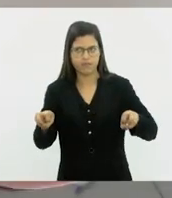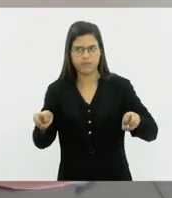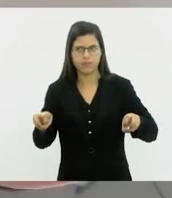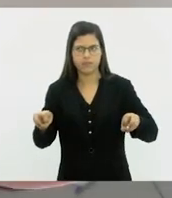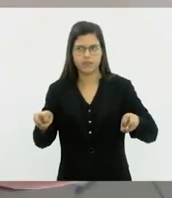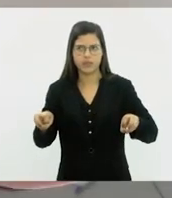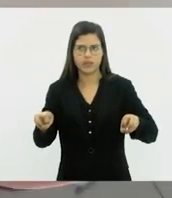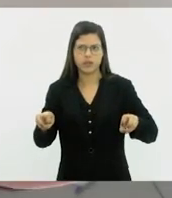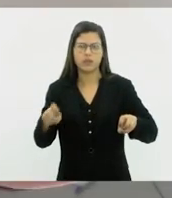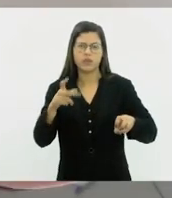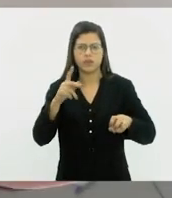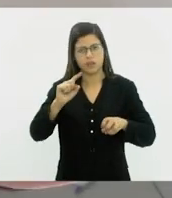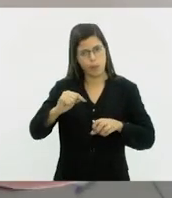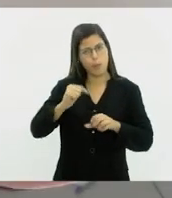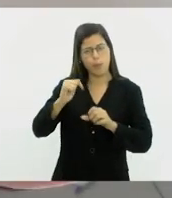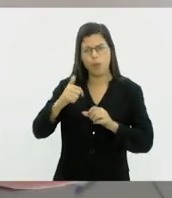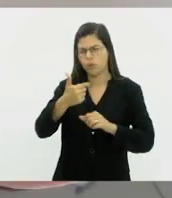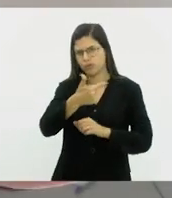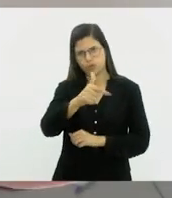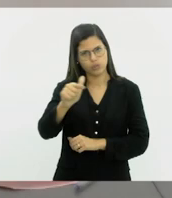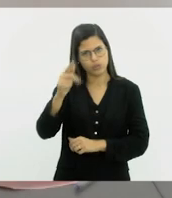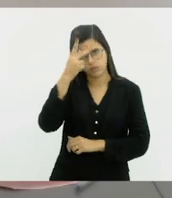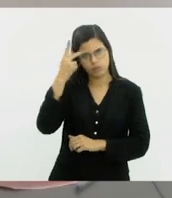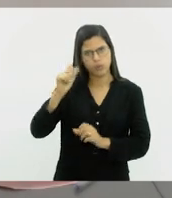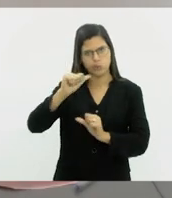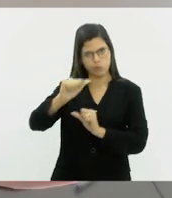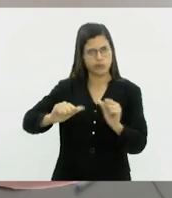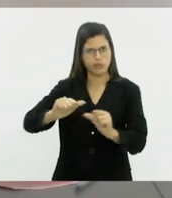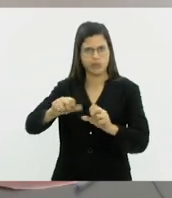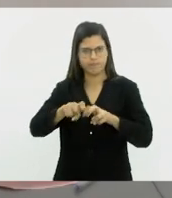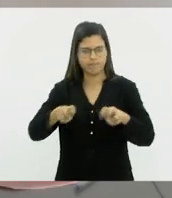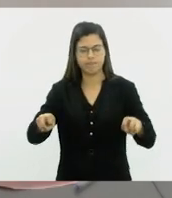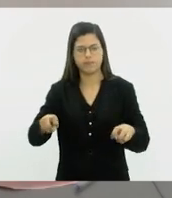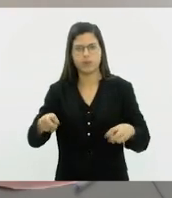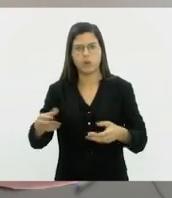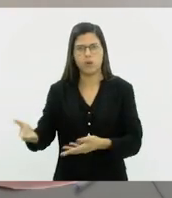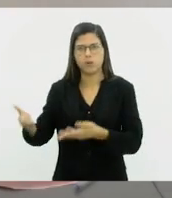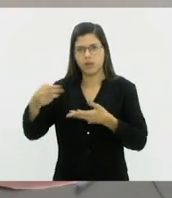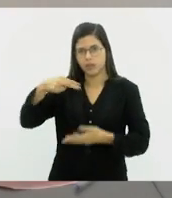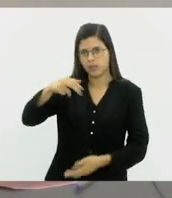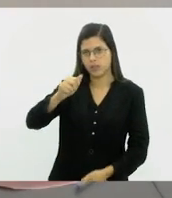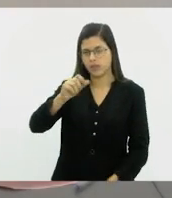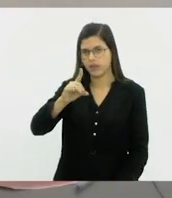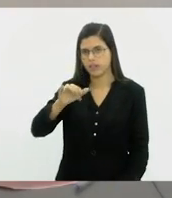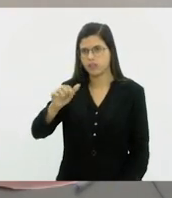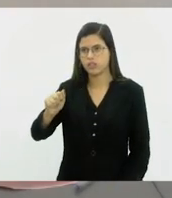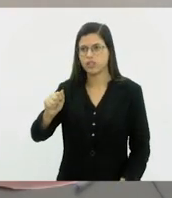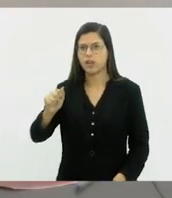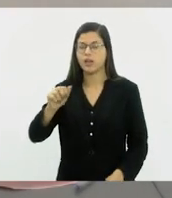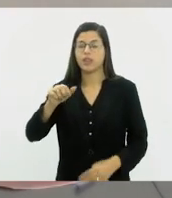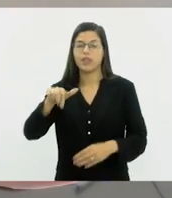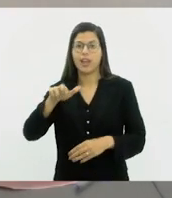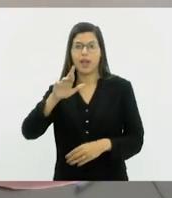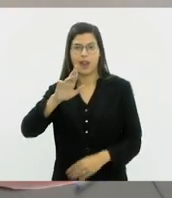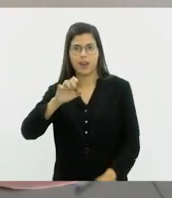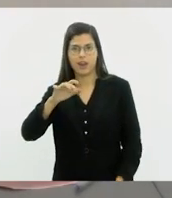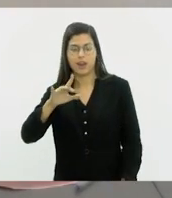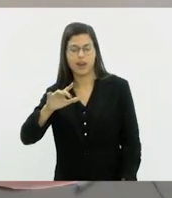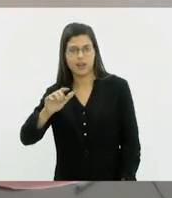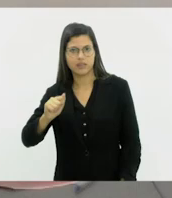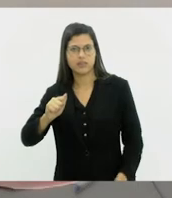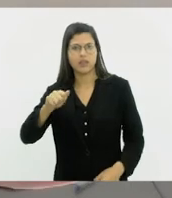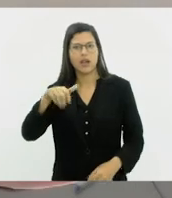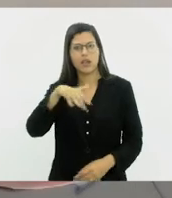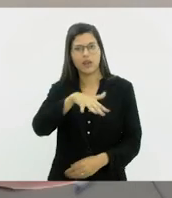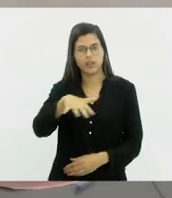disse rotativa depois outras pessoas vão entrando na mesa convidamos a Nádia Carvalho da renfa rede nacional de